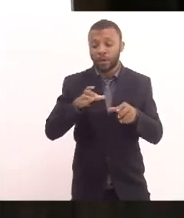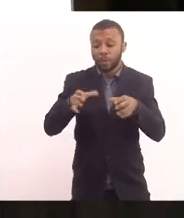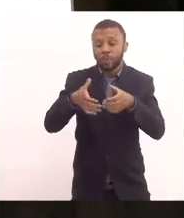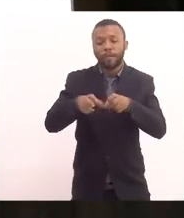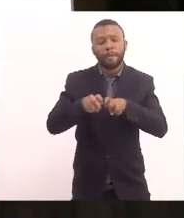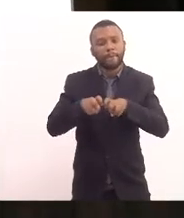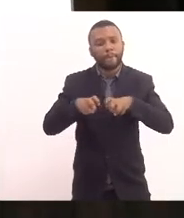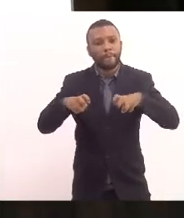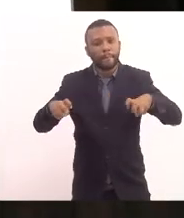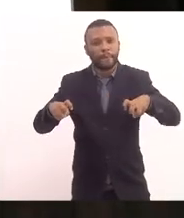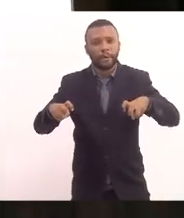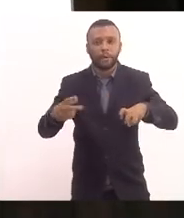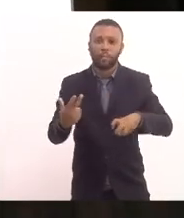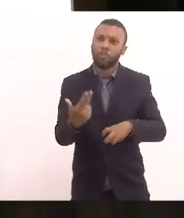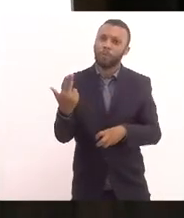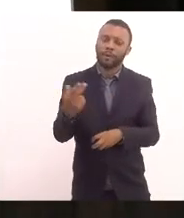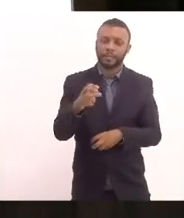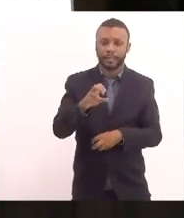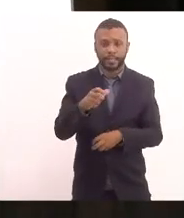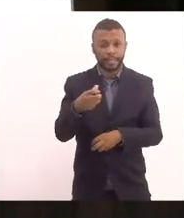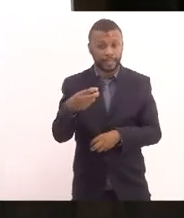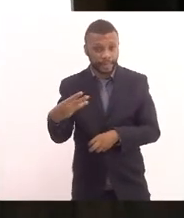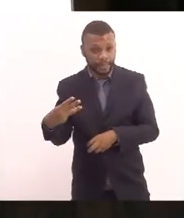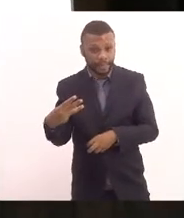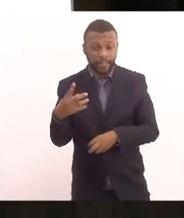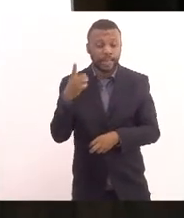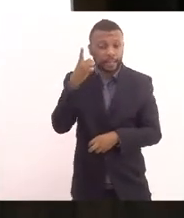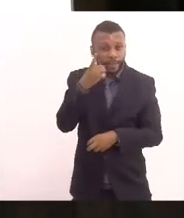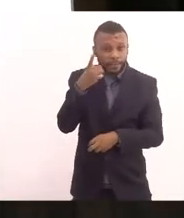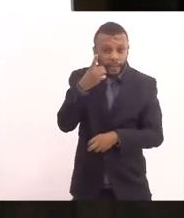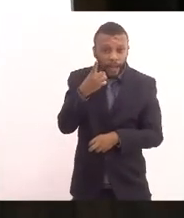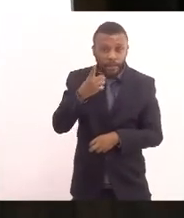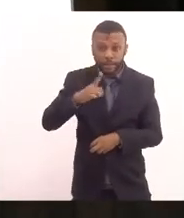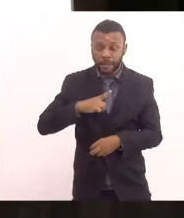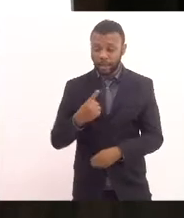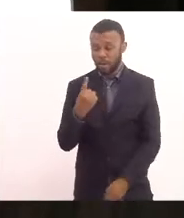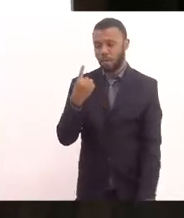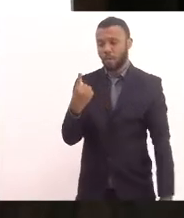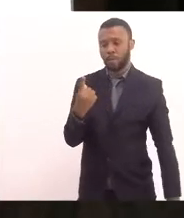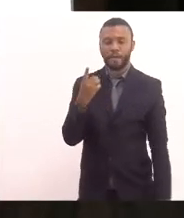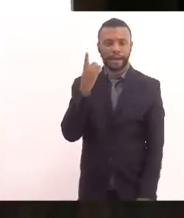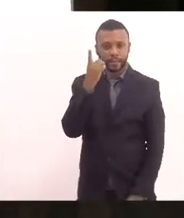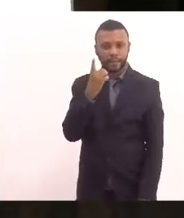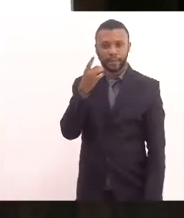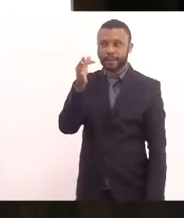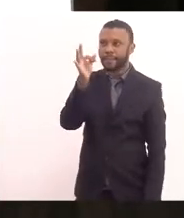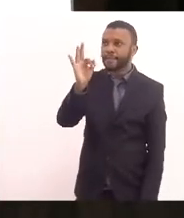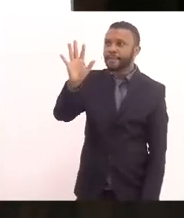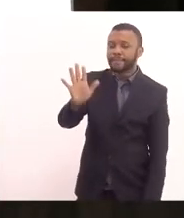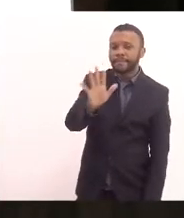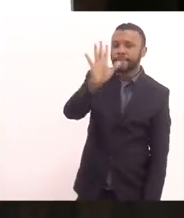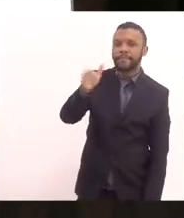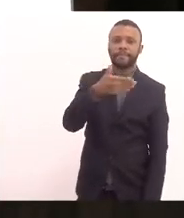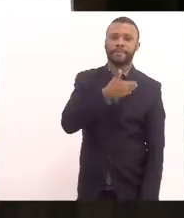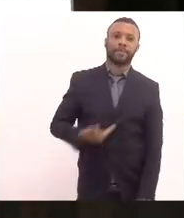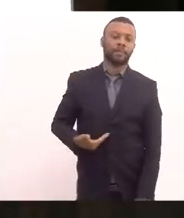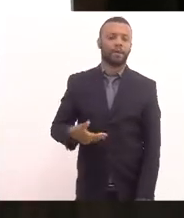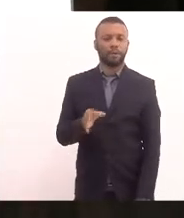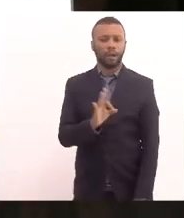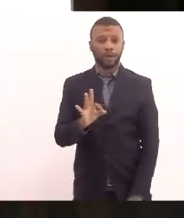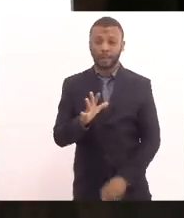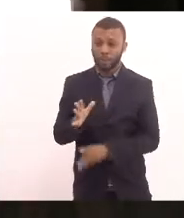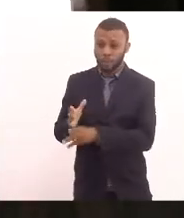pode 513 deputados, nós temos uma deputada federal. Não pode em